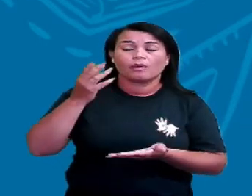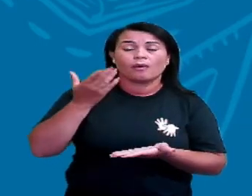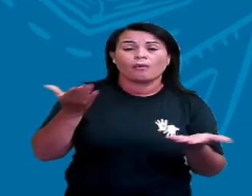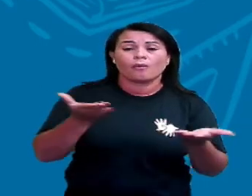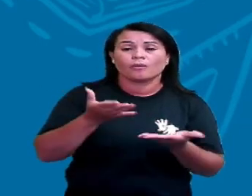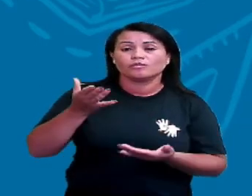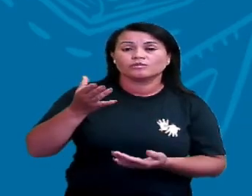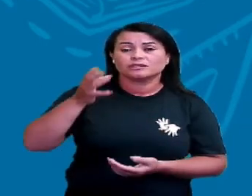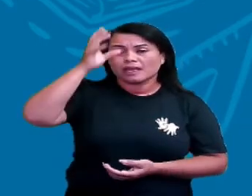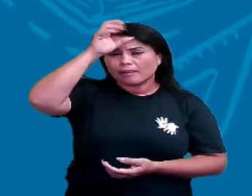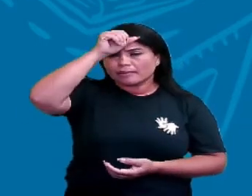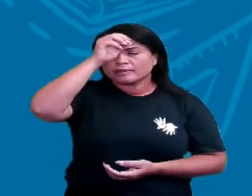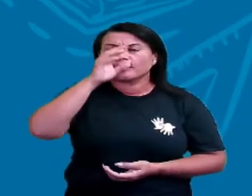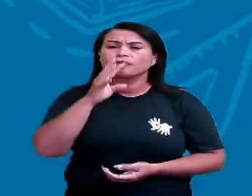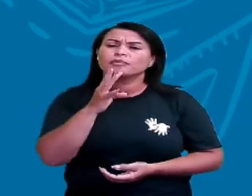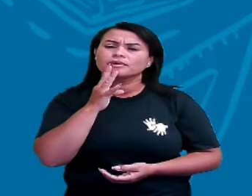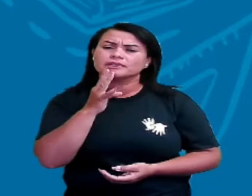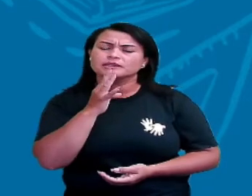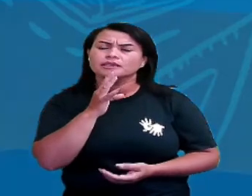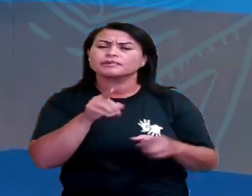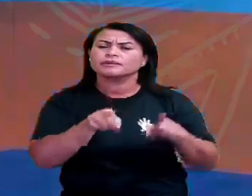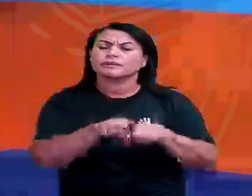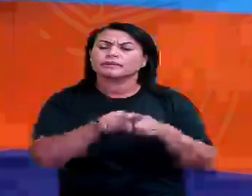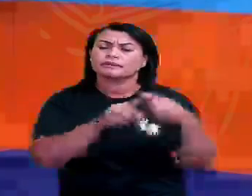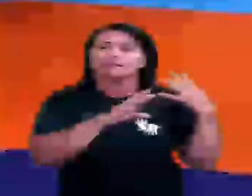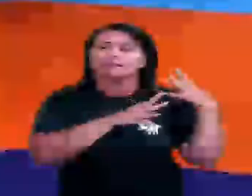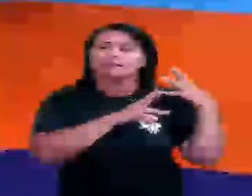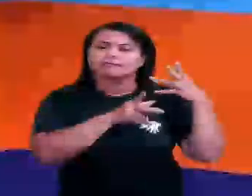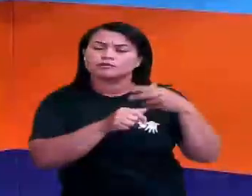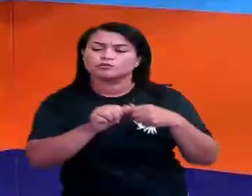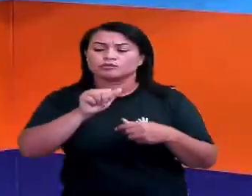ou relembrou, para quem já sabe, sobre o